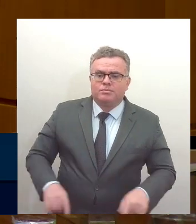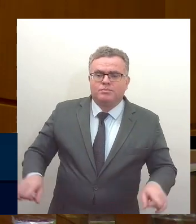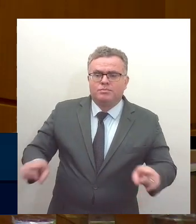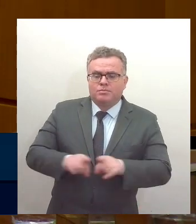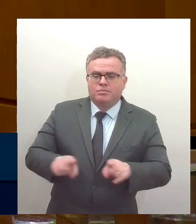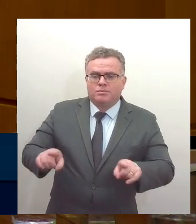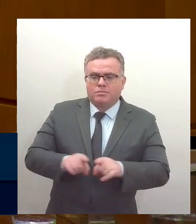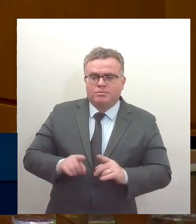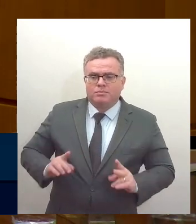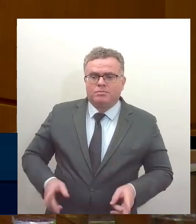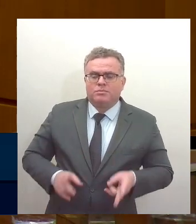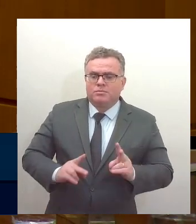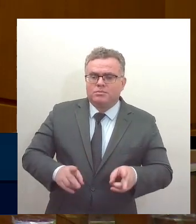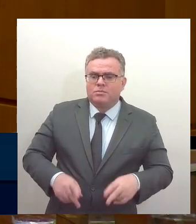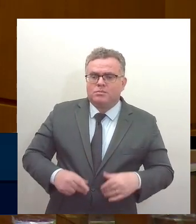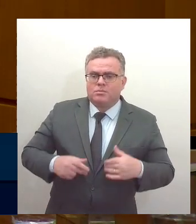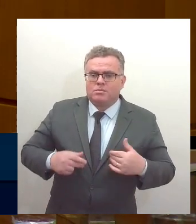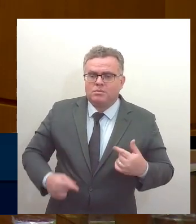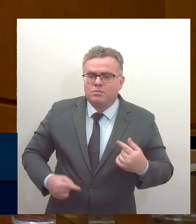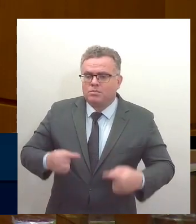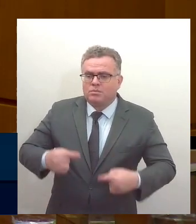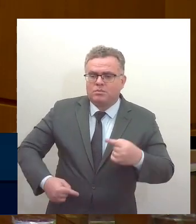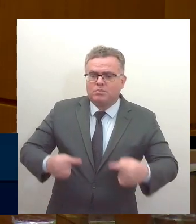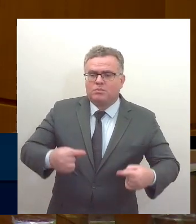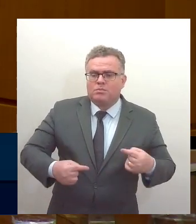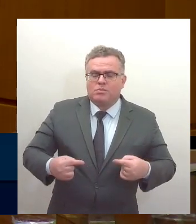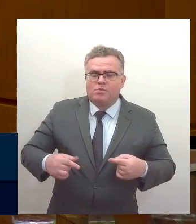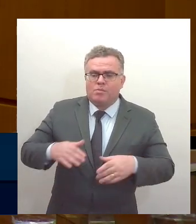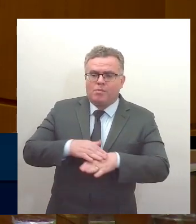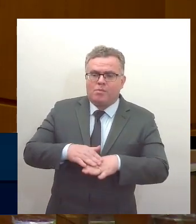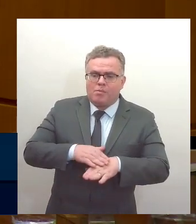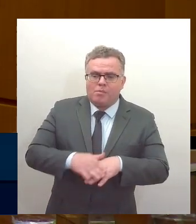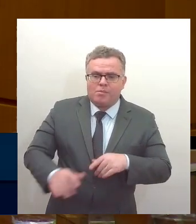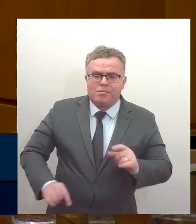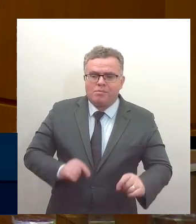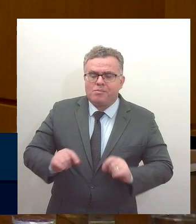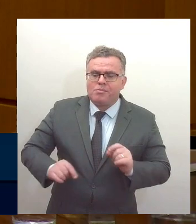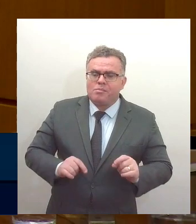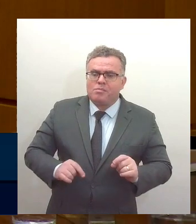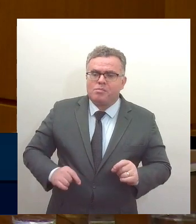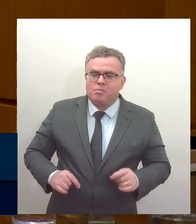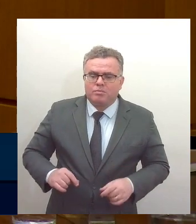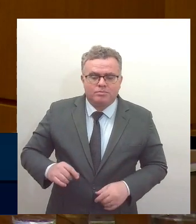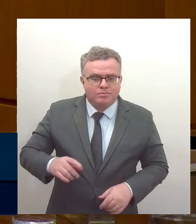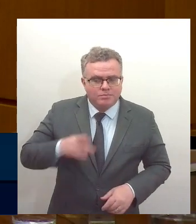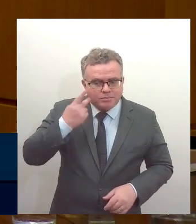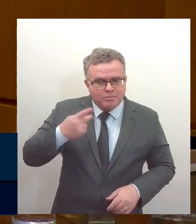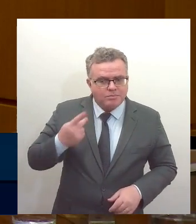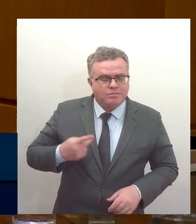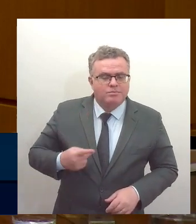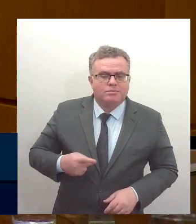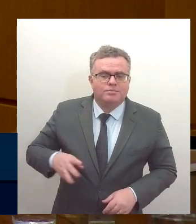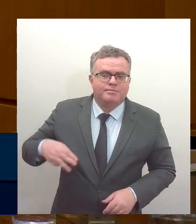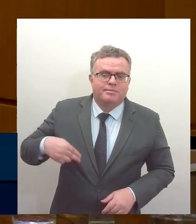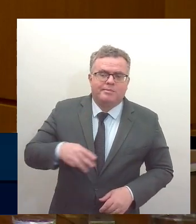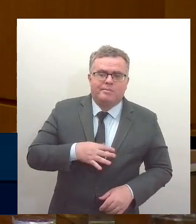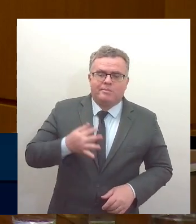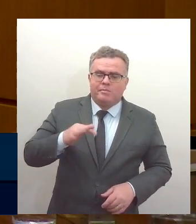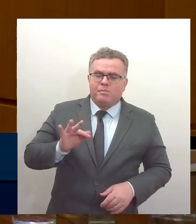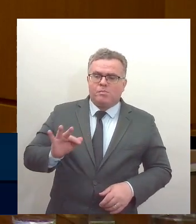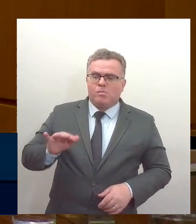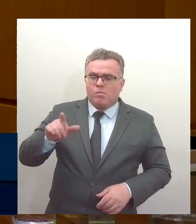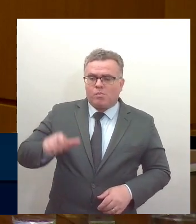discutiu juntamente com a procuradora do Ministério Público Federal, Márcia Carvalho Dias de Figueiredo,